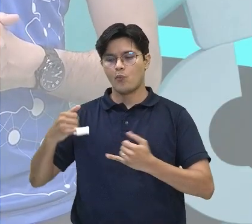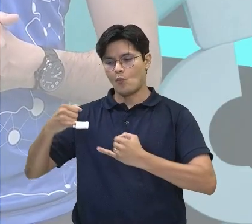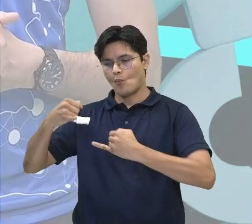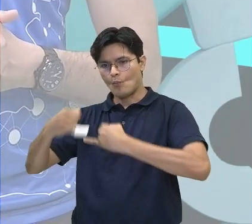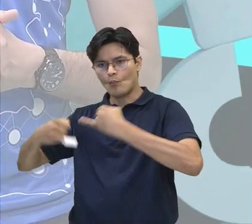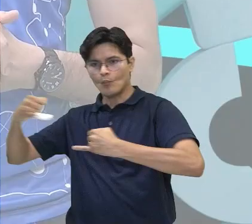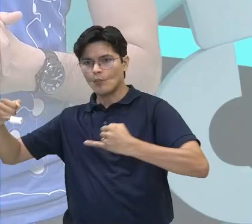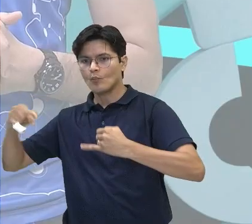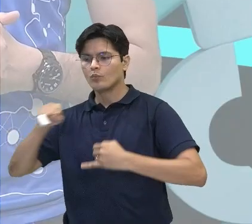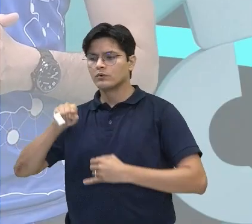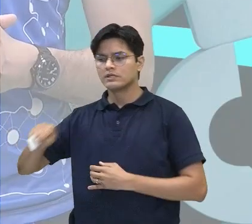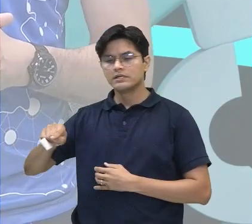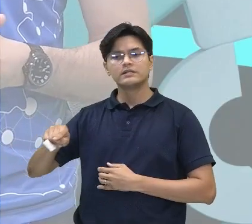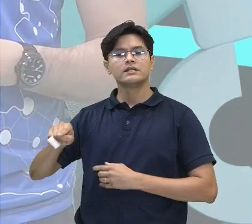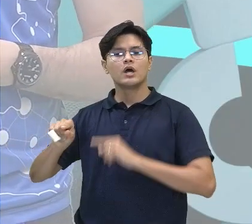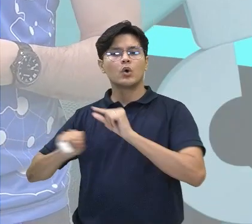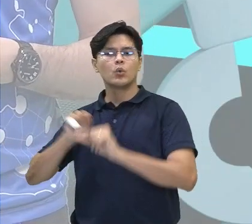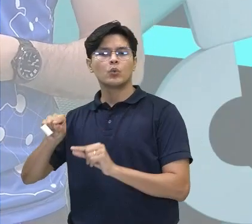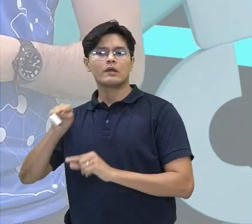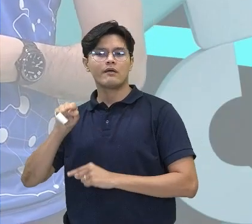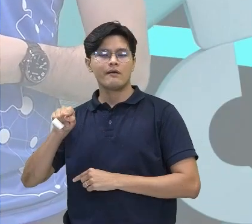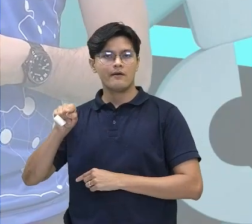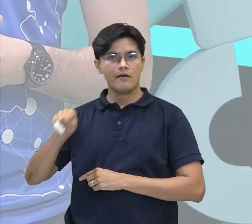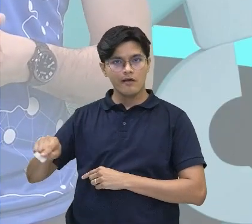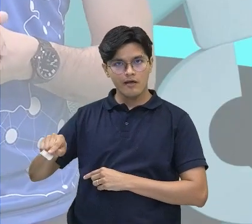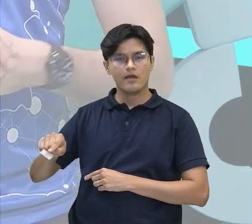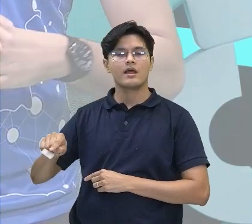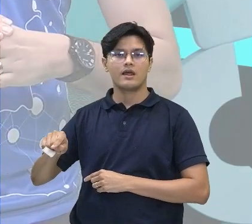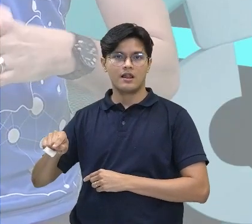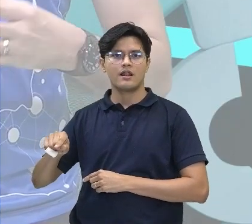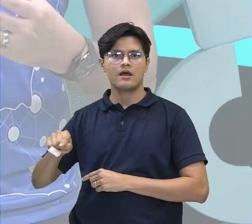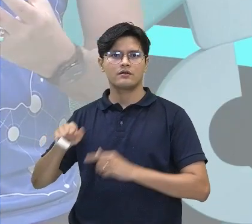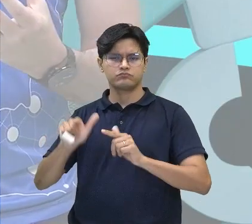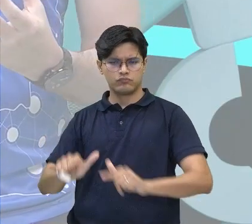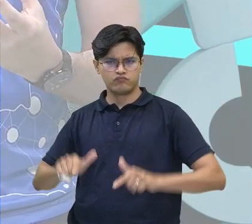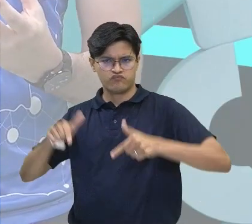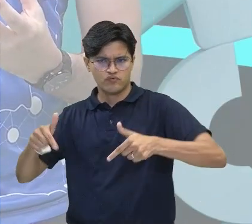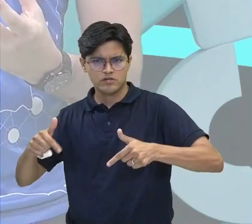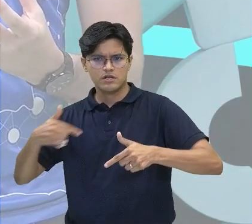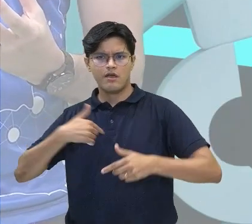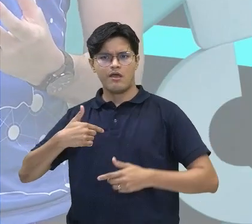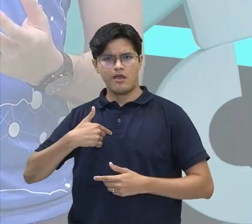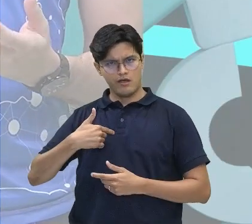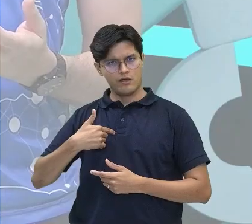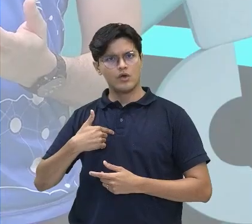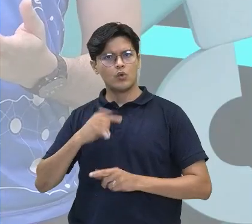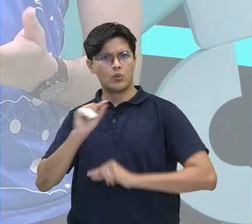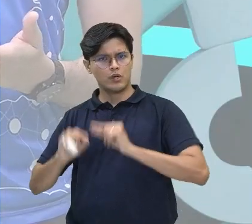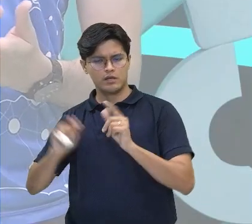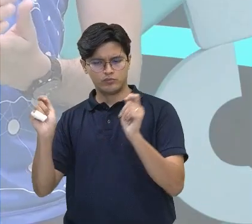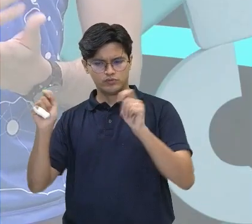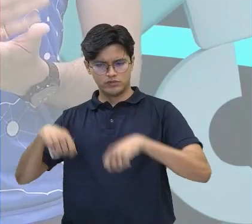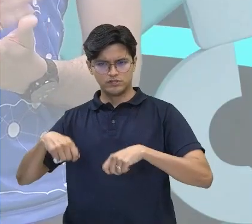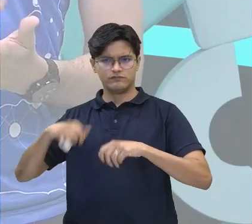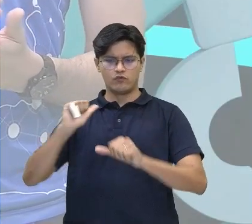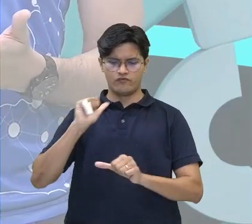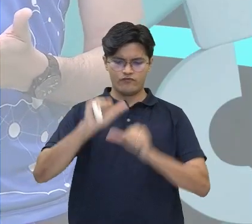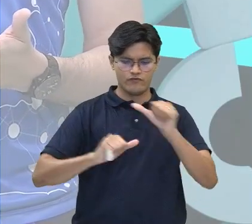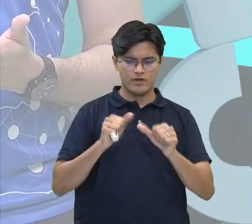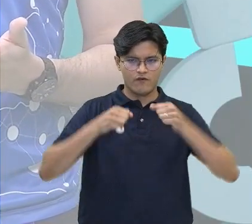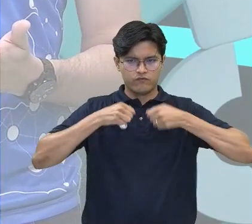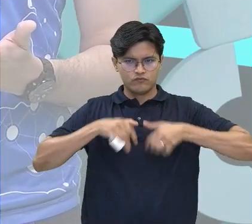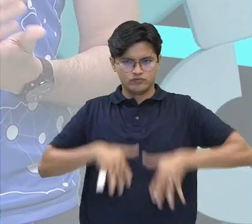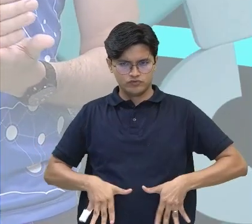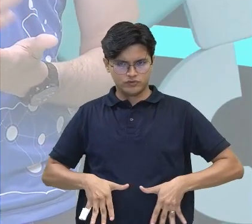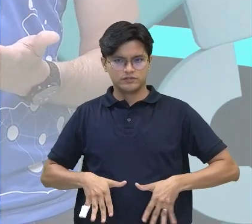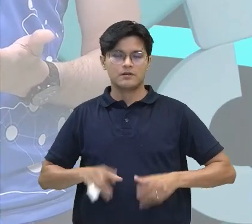unir e formar o tecido é o verdadeiro destaque. Afinal, é ela que vai dar a forma. Mas percebam como os dois papéis